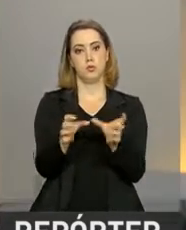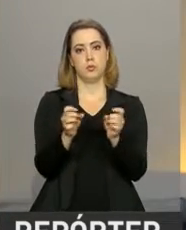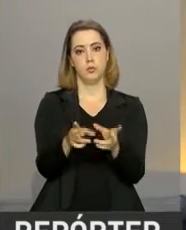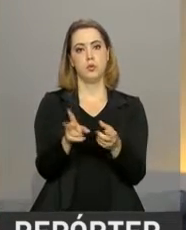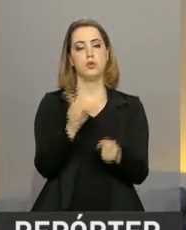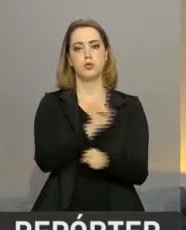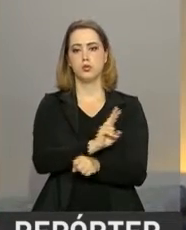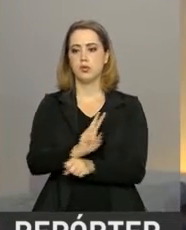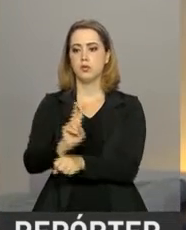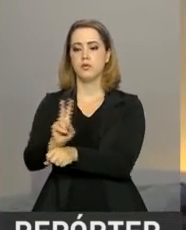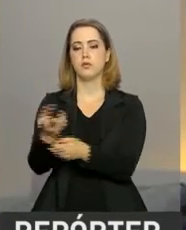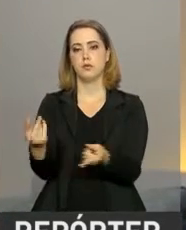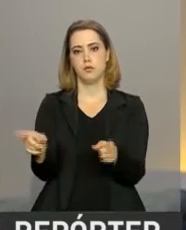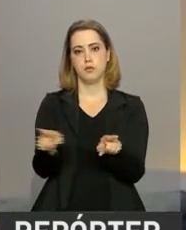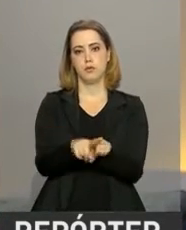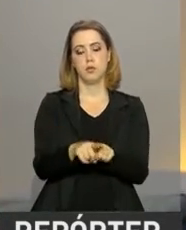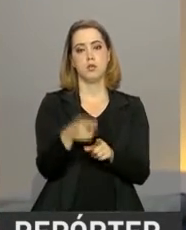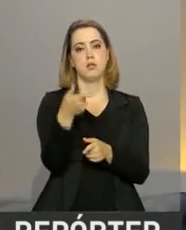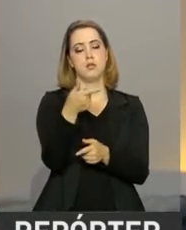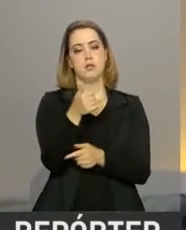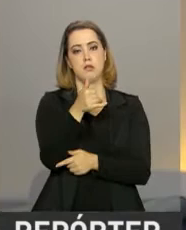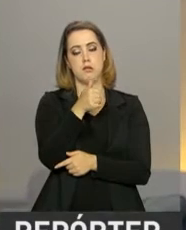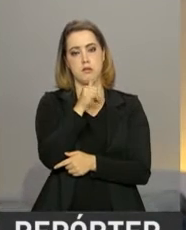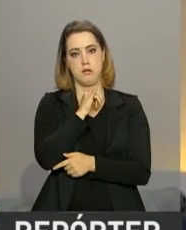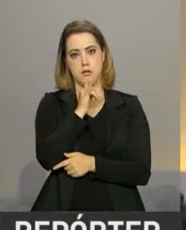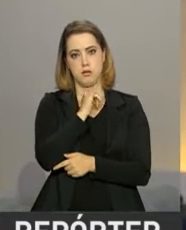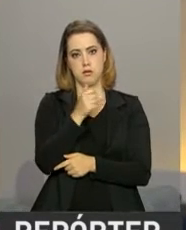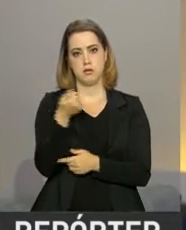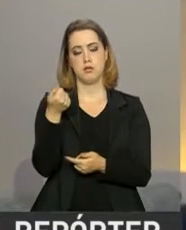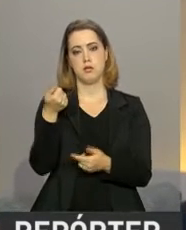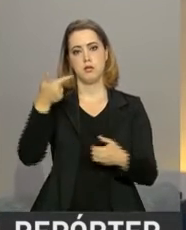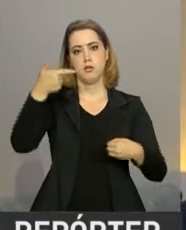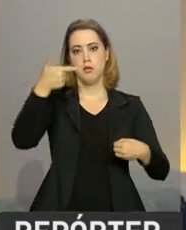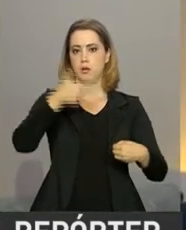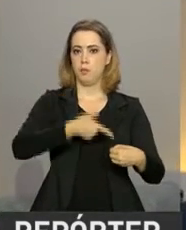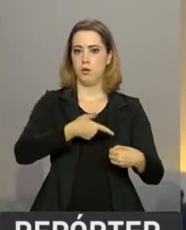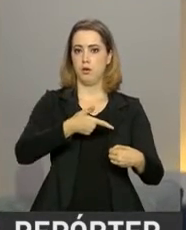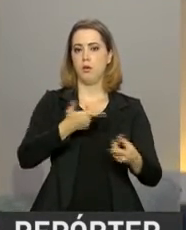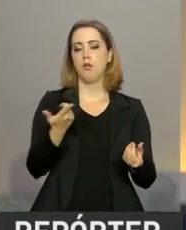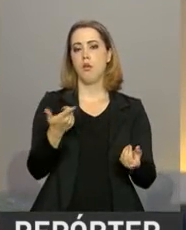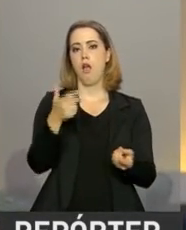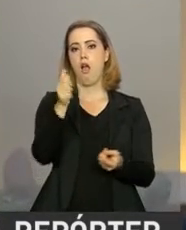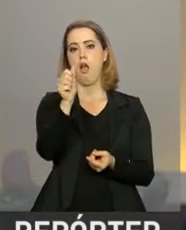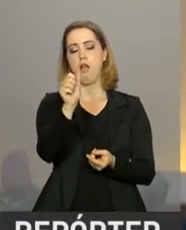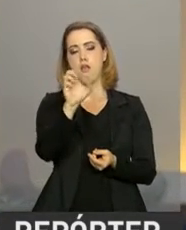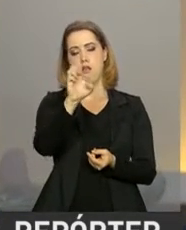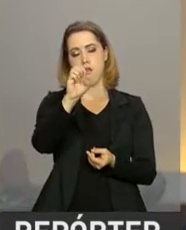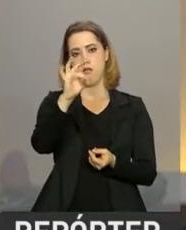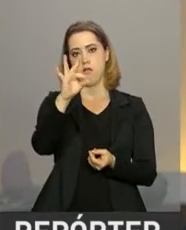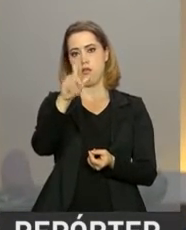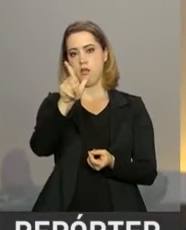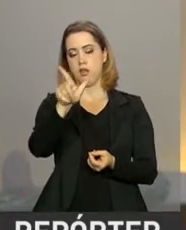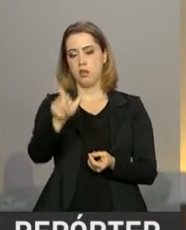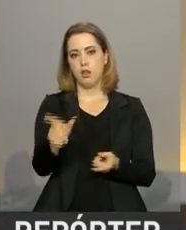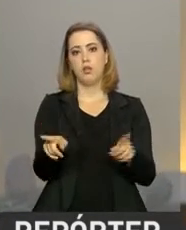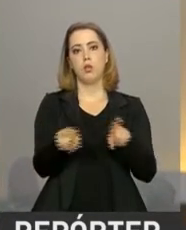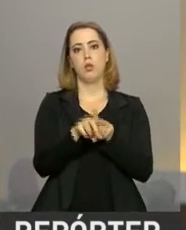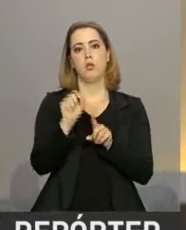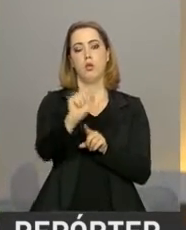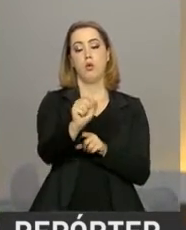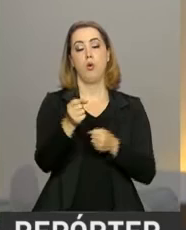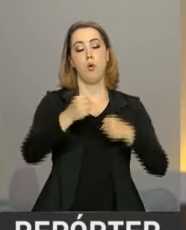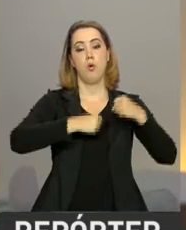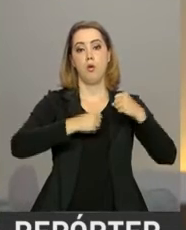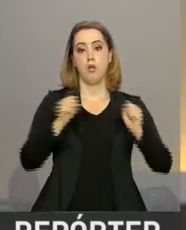também no caso do etanol e do pós etanol a facilidade é total porque a índia é o segundo maior produtor de